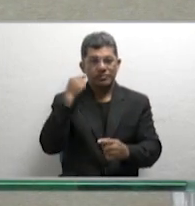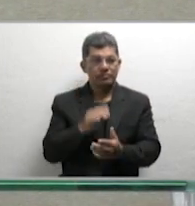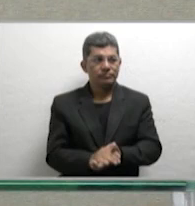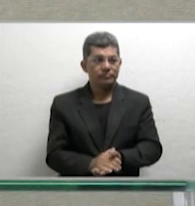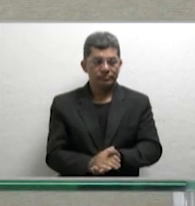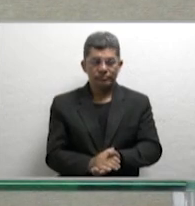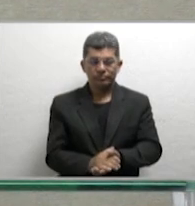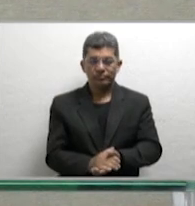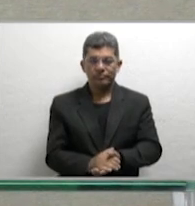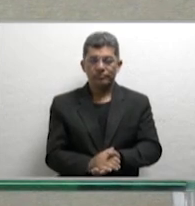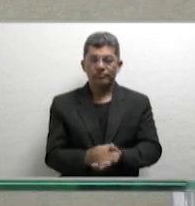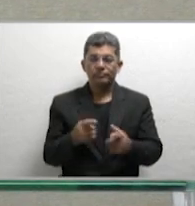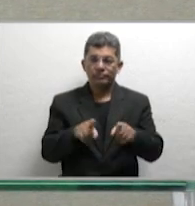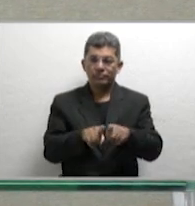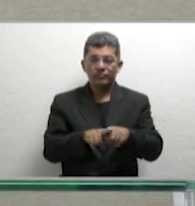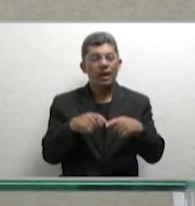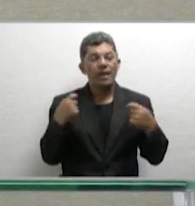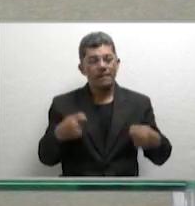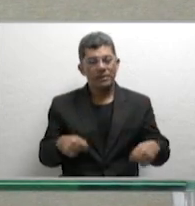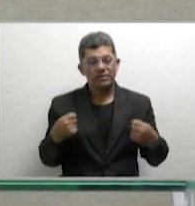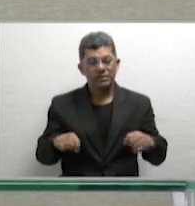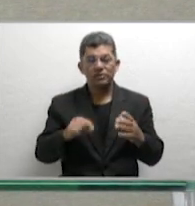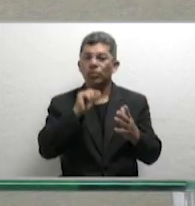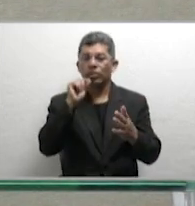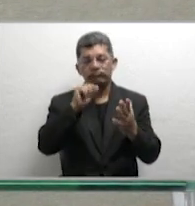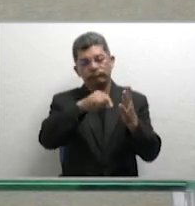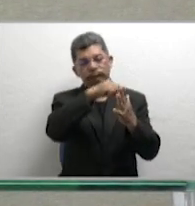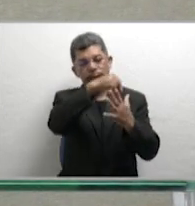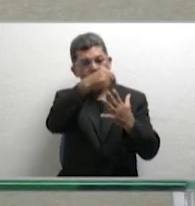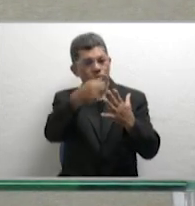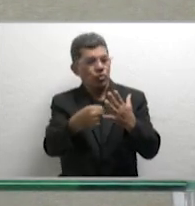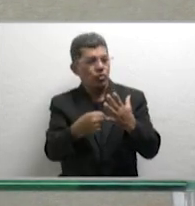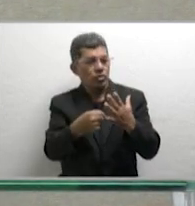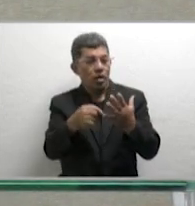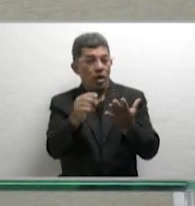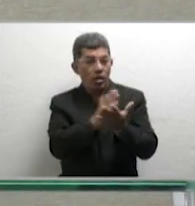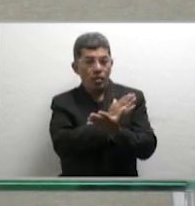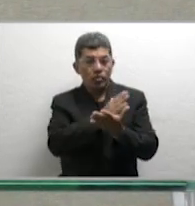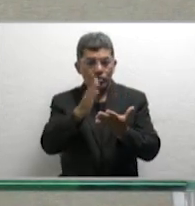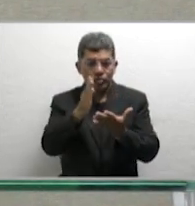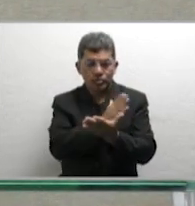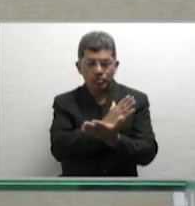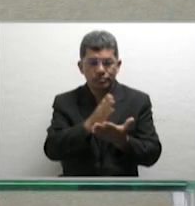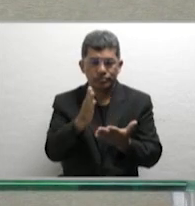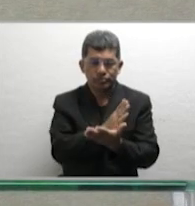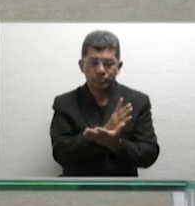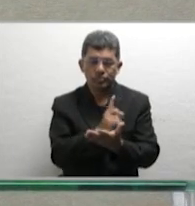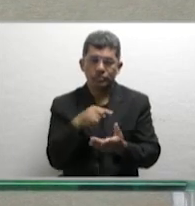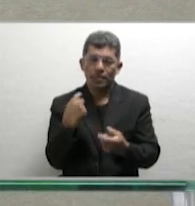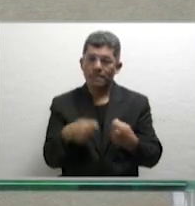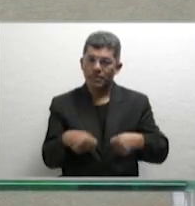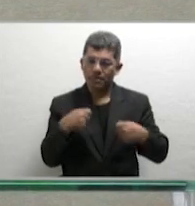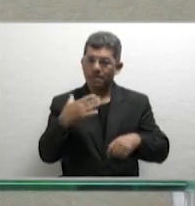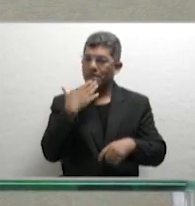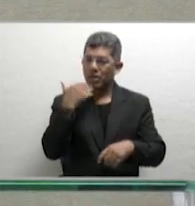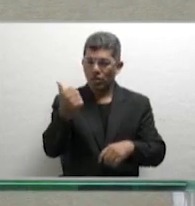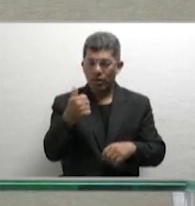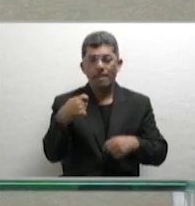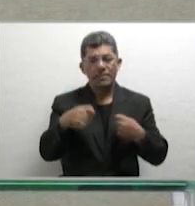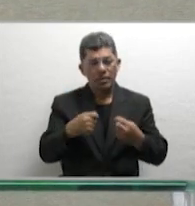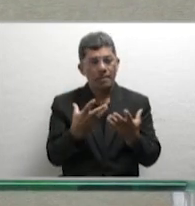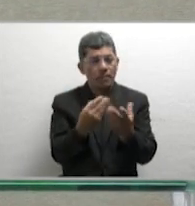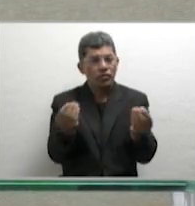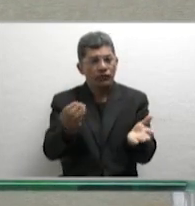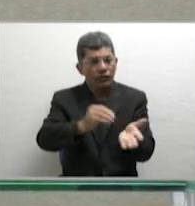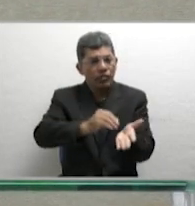Contudo, é preciso pontuar que, em alguns deles, nós precisamos melhorar, e precisamos melhorar